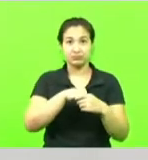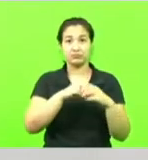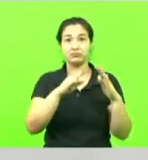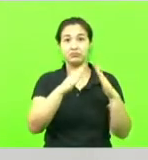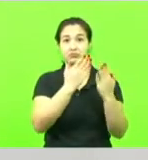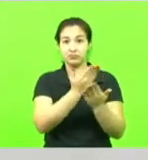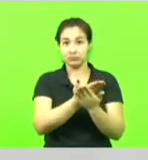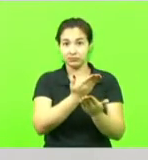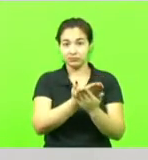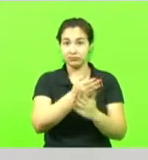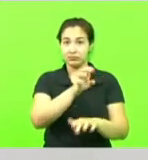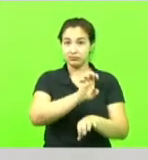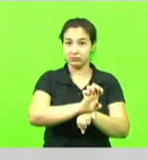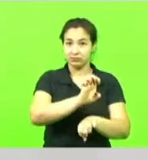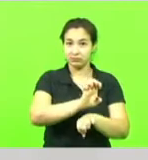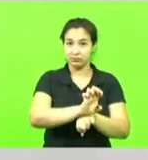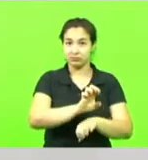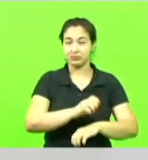estaduais.